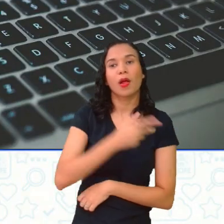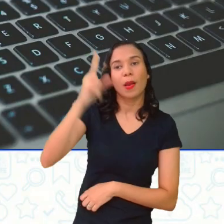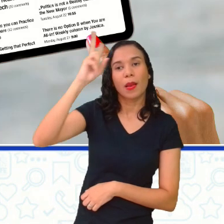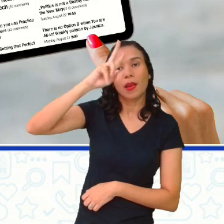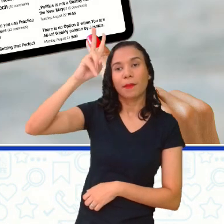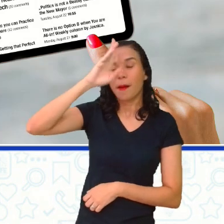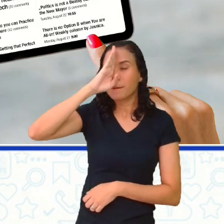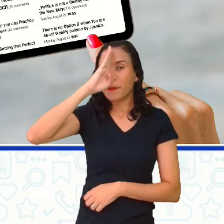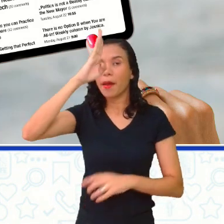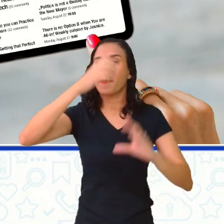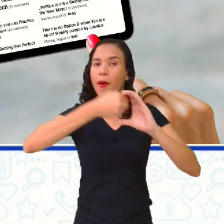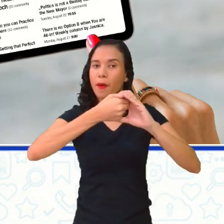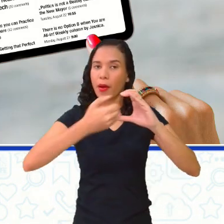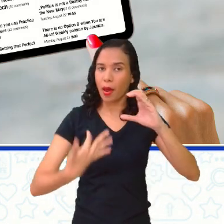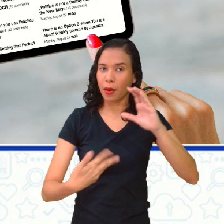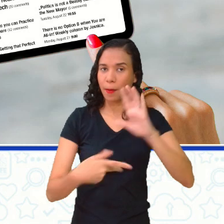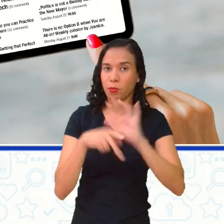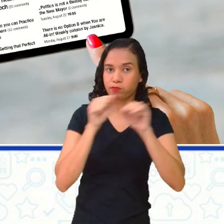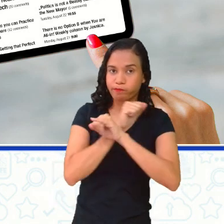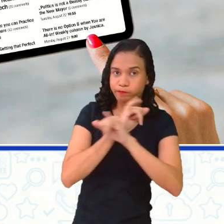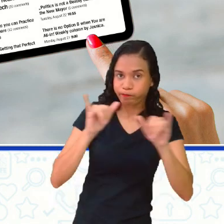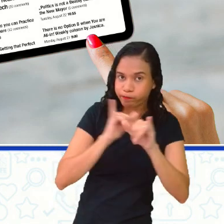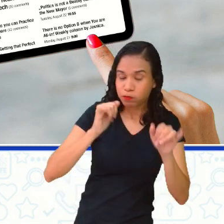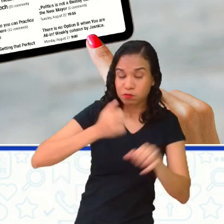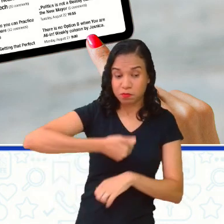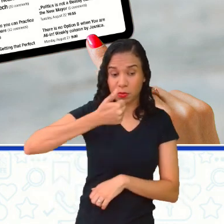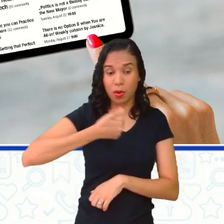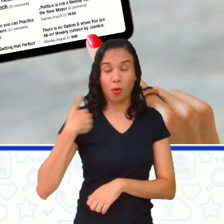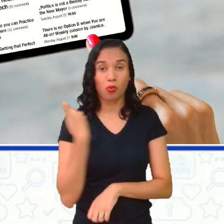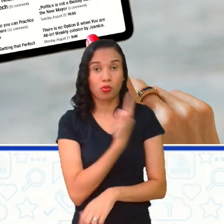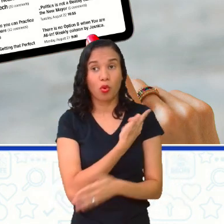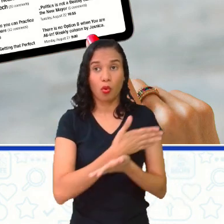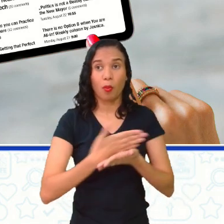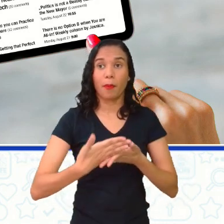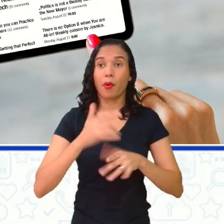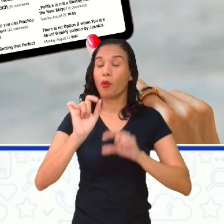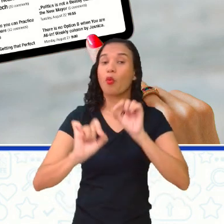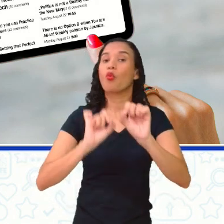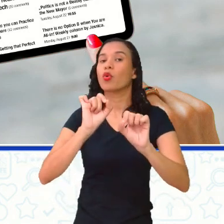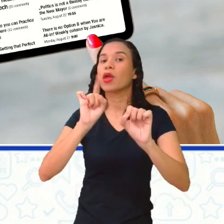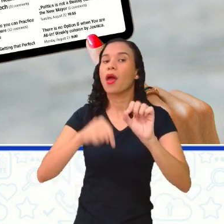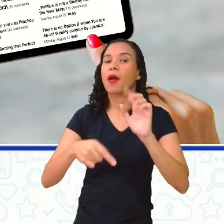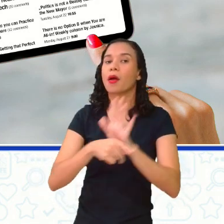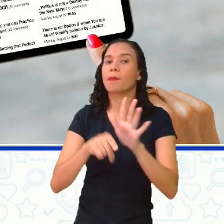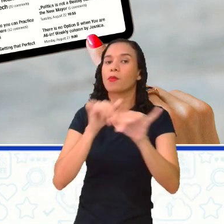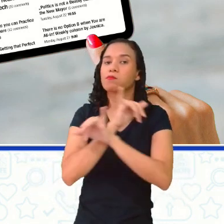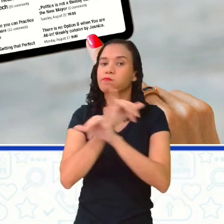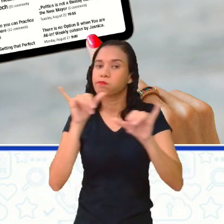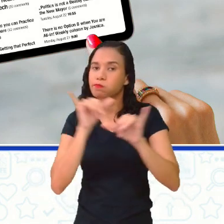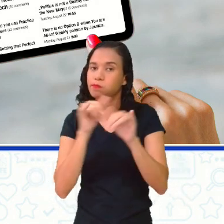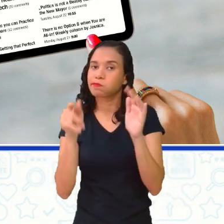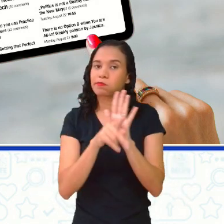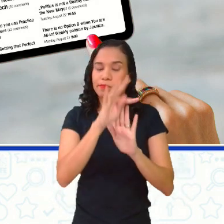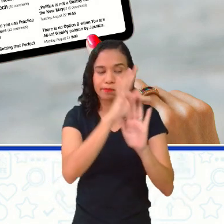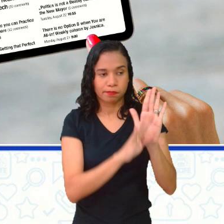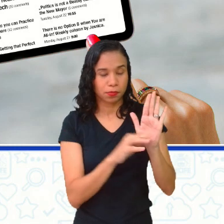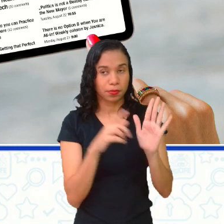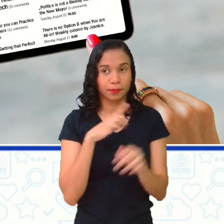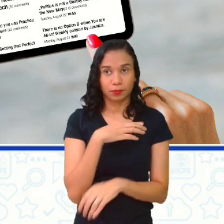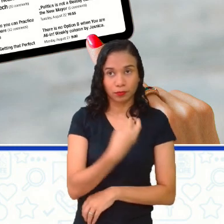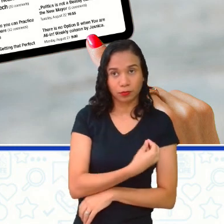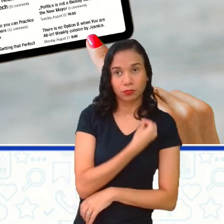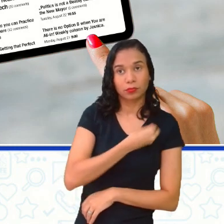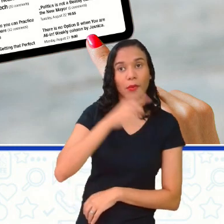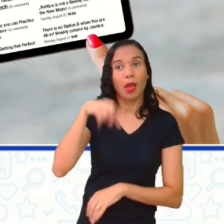principais características da notícia. Primeiro a gente começa com o que é uma notícia, né, em formato de texto, né? Então